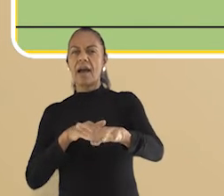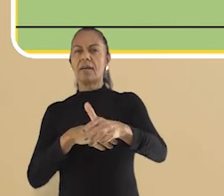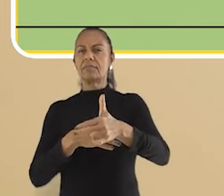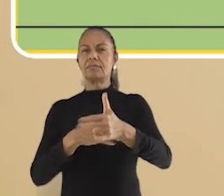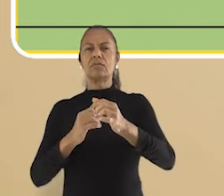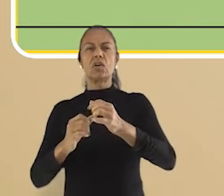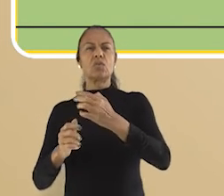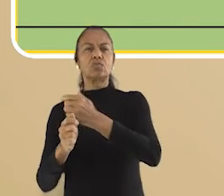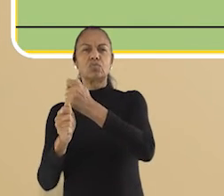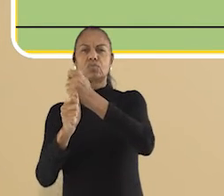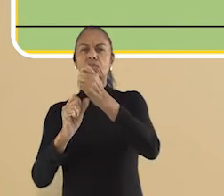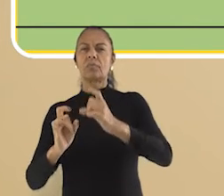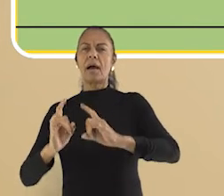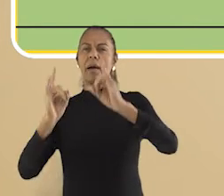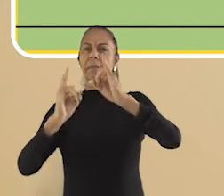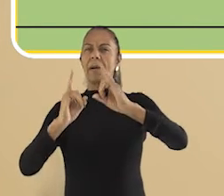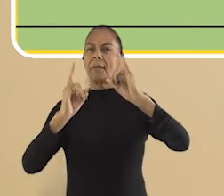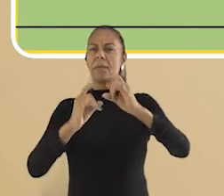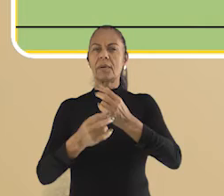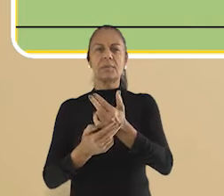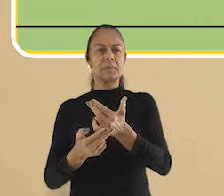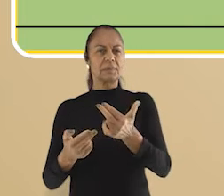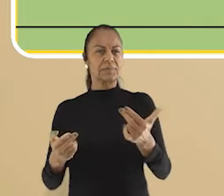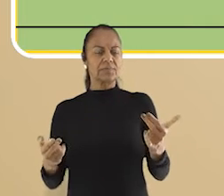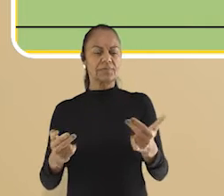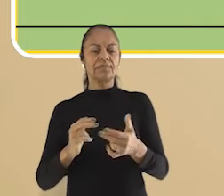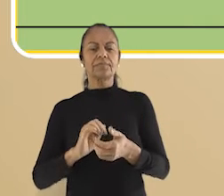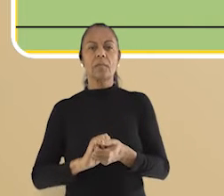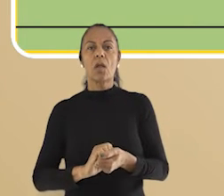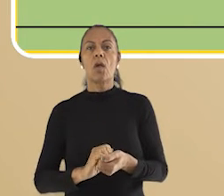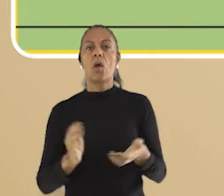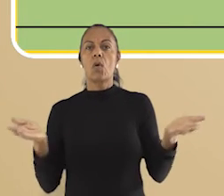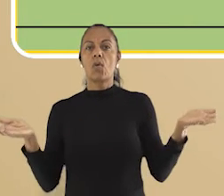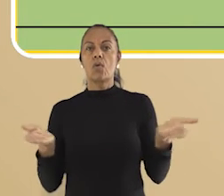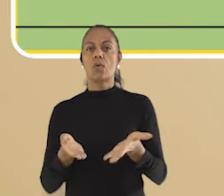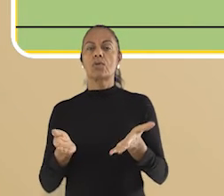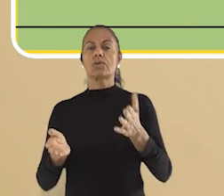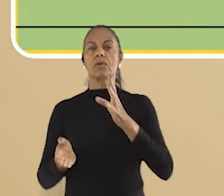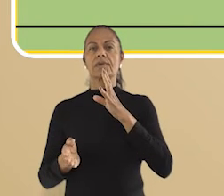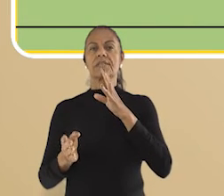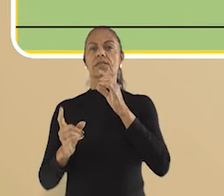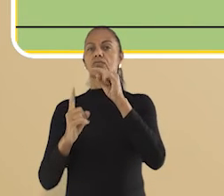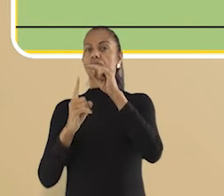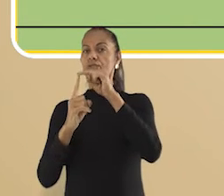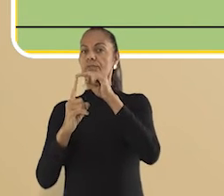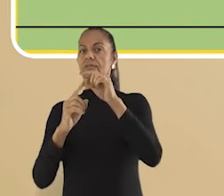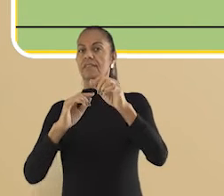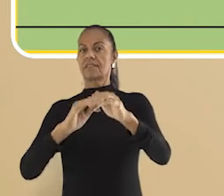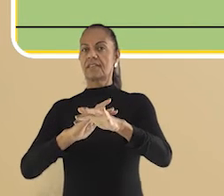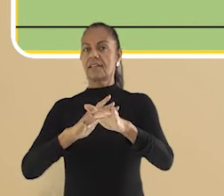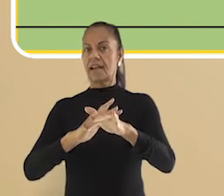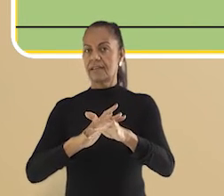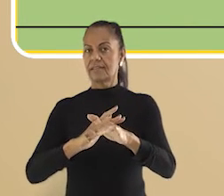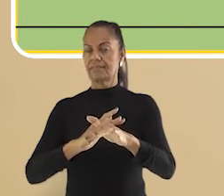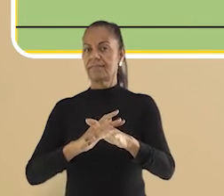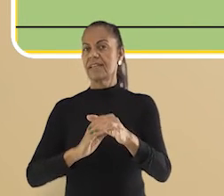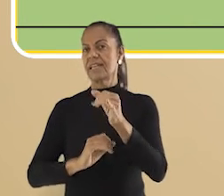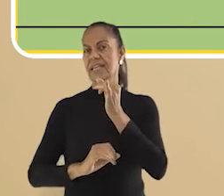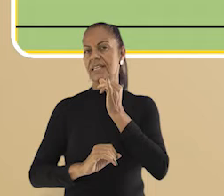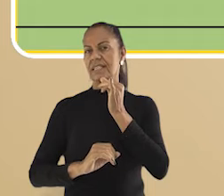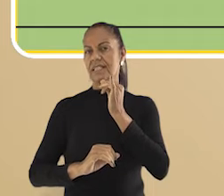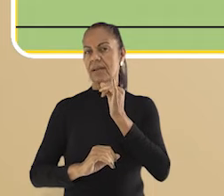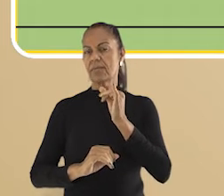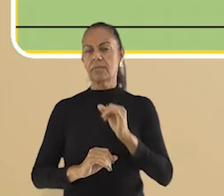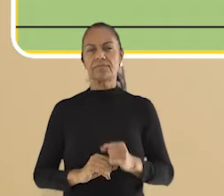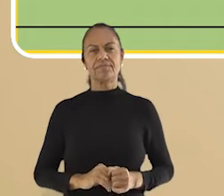vamos começar a entender alguns tipos de cidades. Um exemplo, você sabe o que são cidades espontâneas